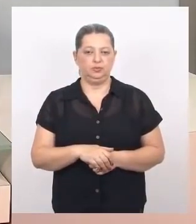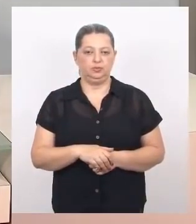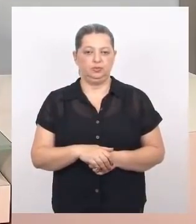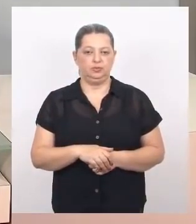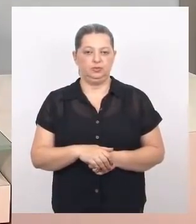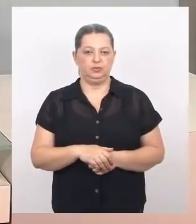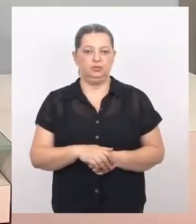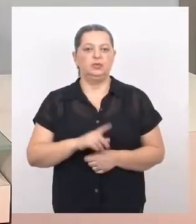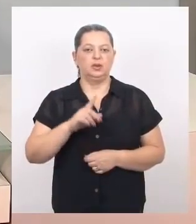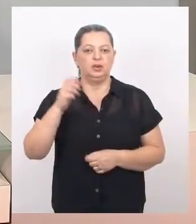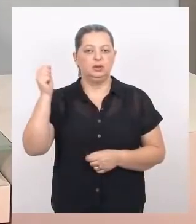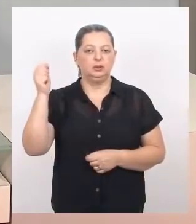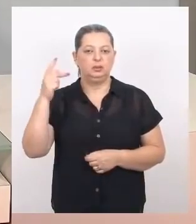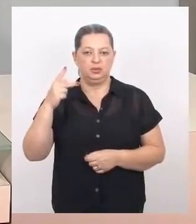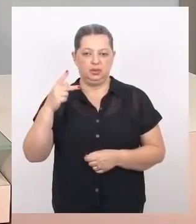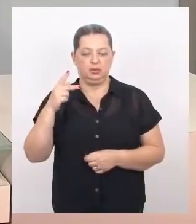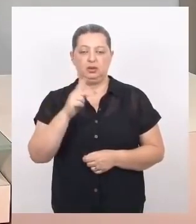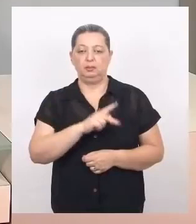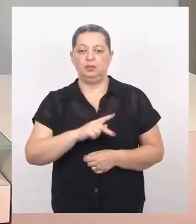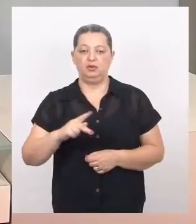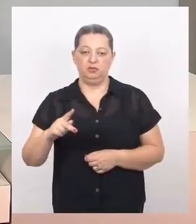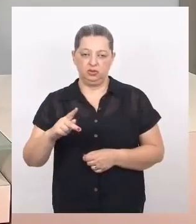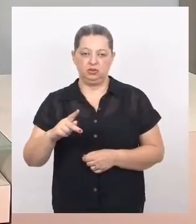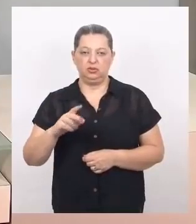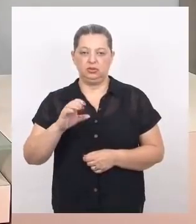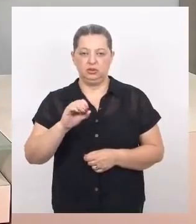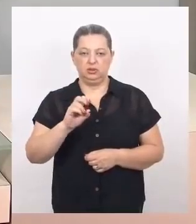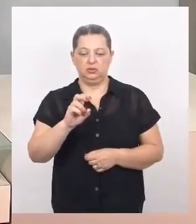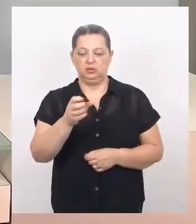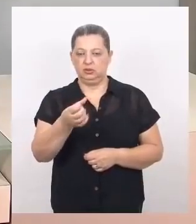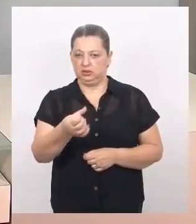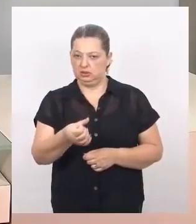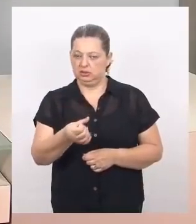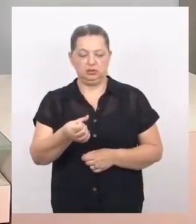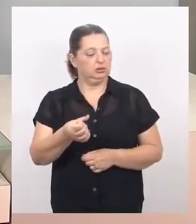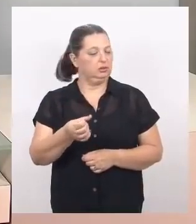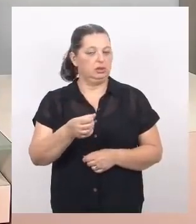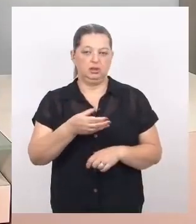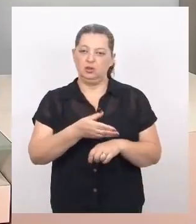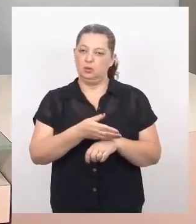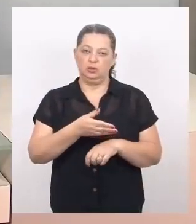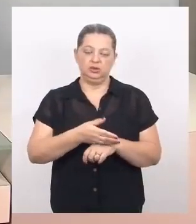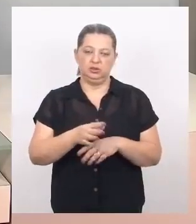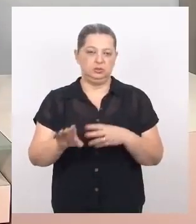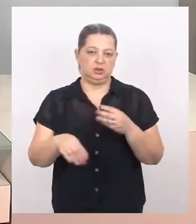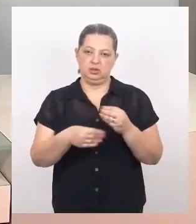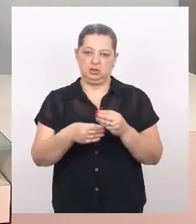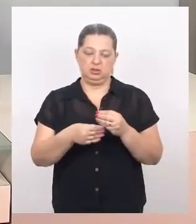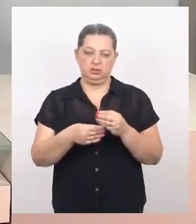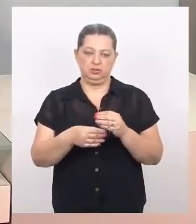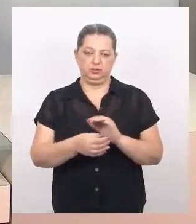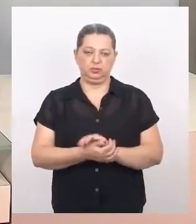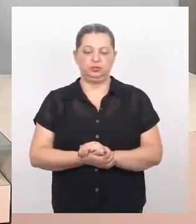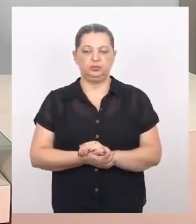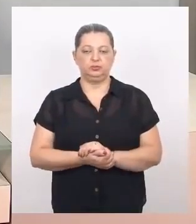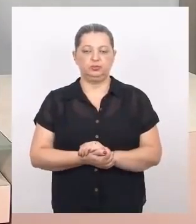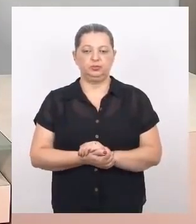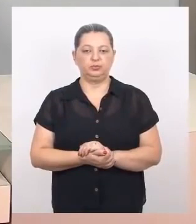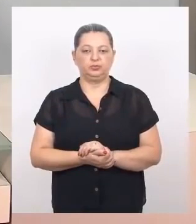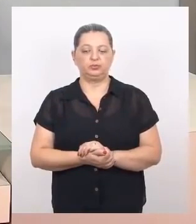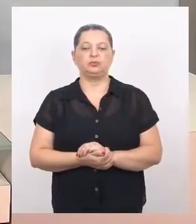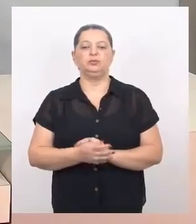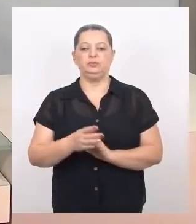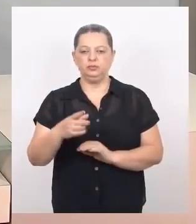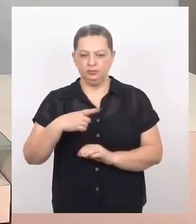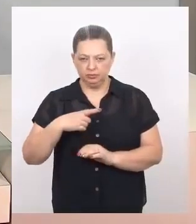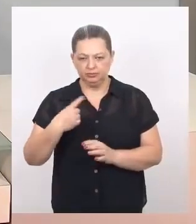Sobre aposentadoria, professores em 0,56 não participam da atribuição, tá, pessoal? E eu recebi muito